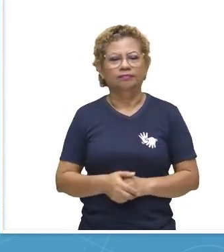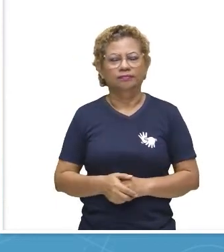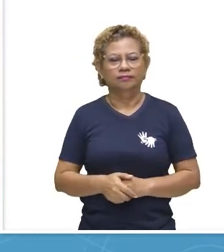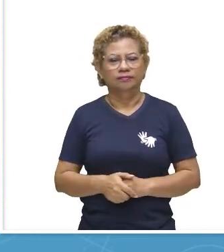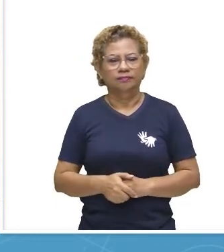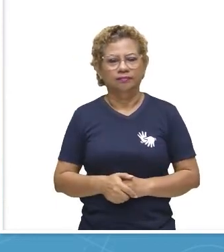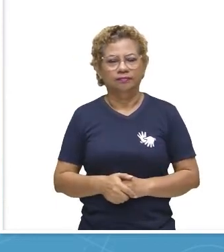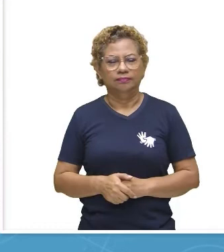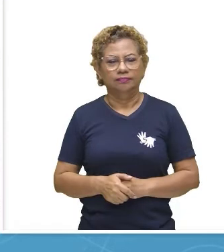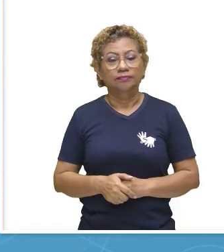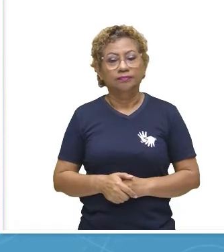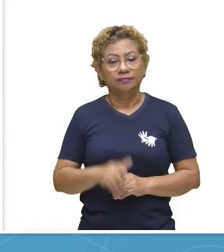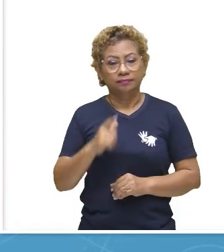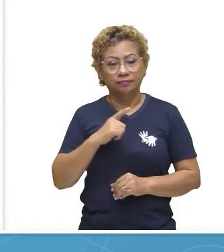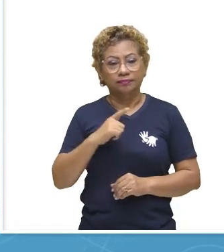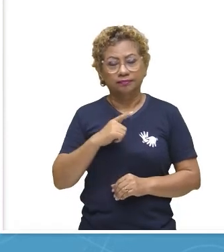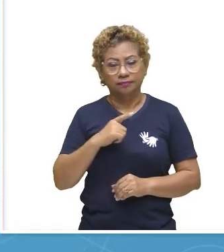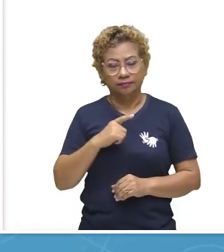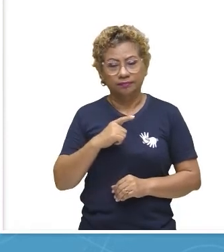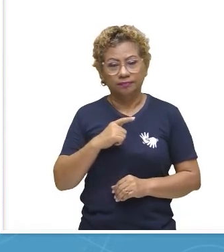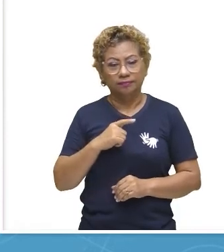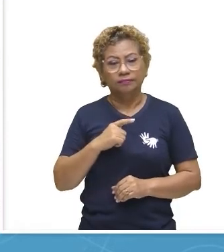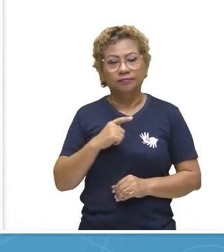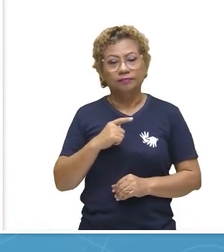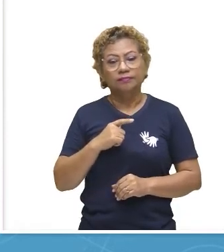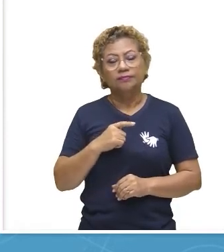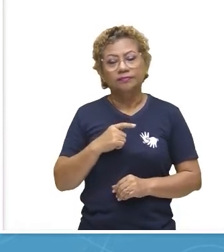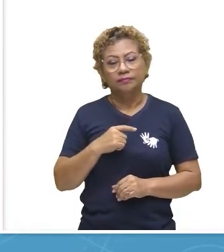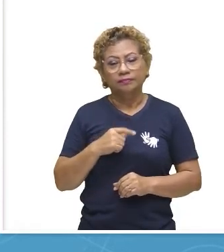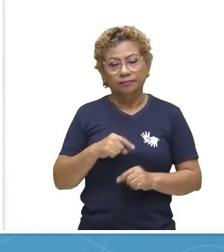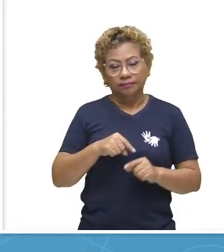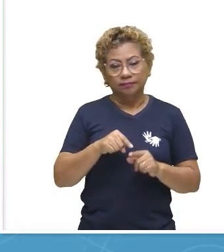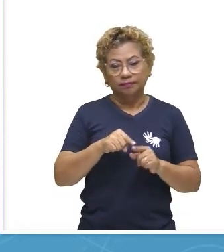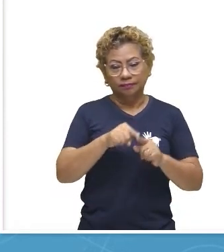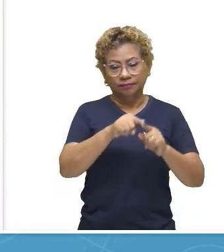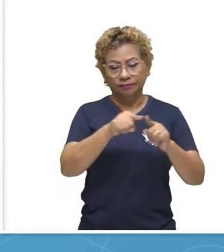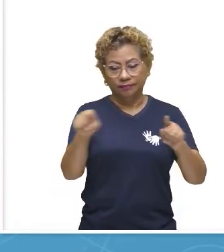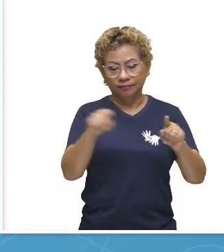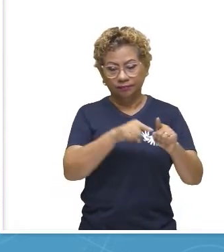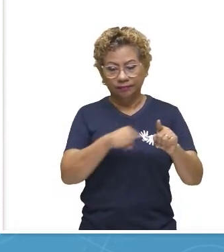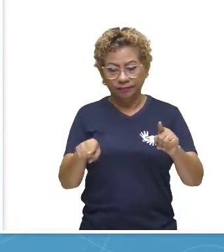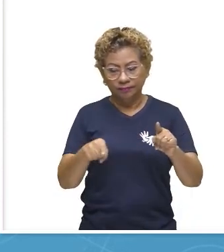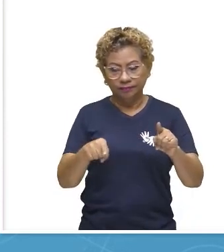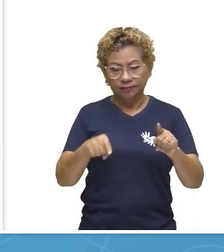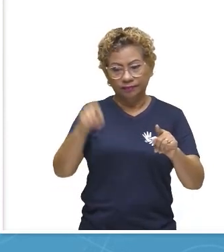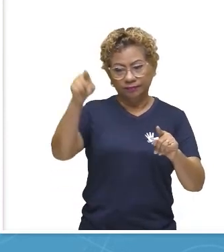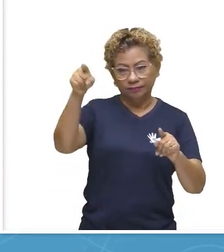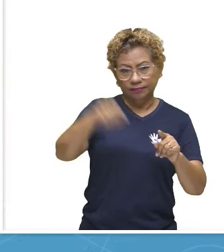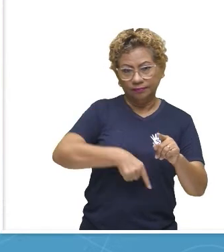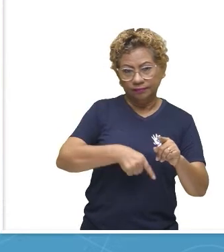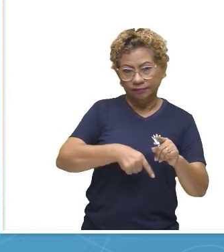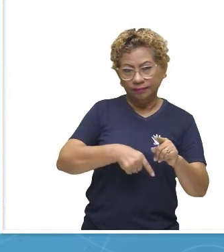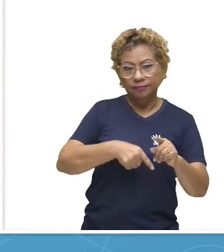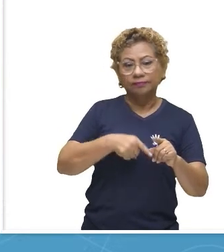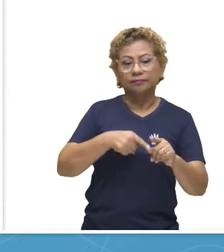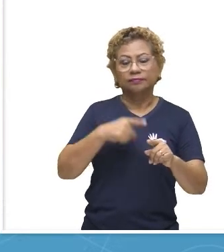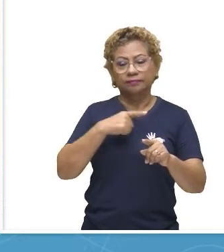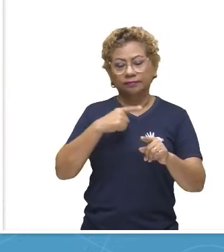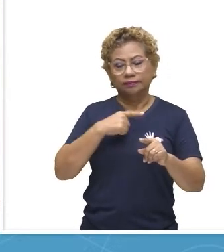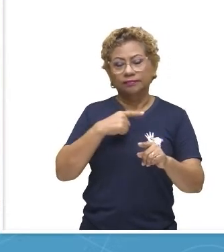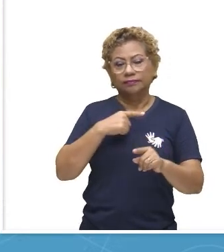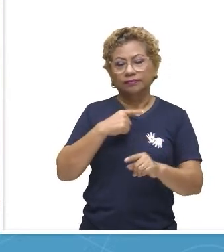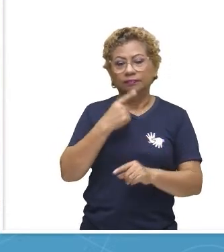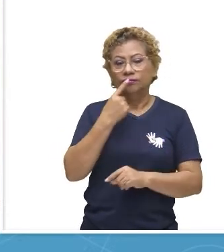ser alterno interno com esse ângulo aqui, que mede 50 graus, essa medida vai ser a mesma